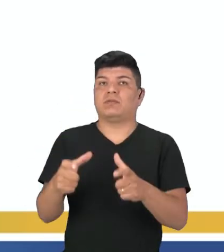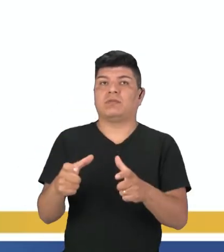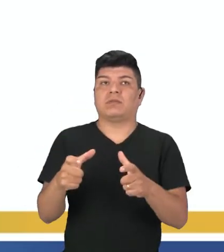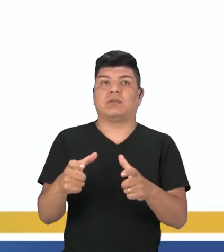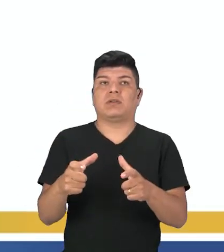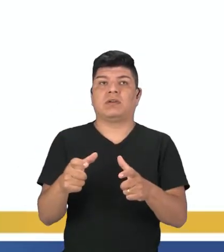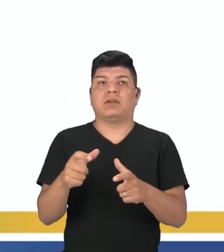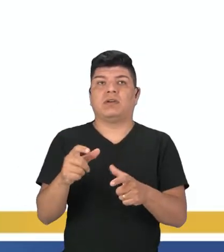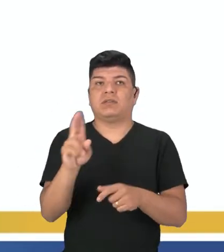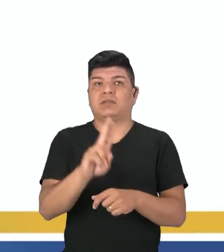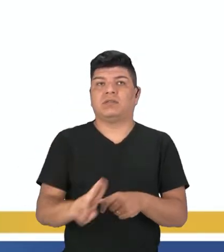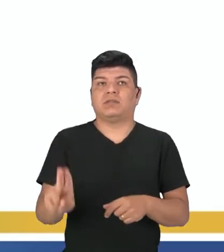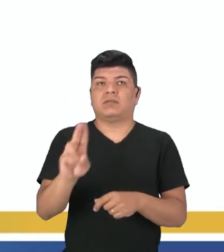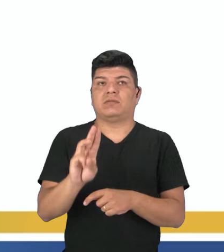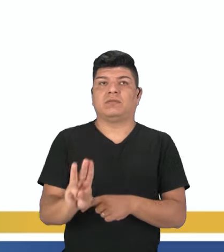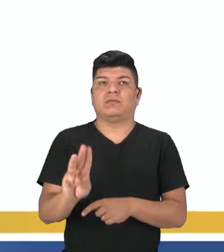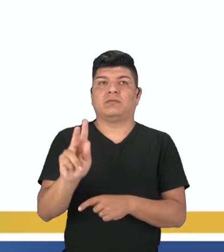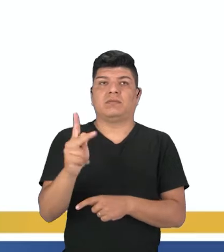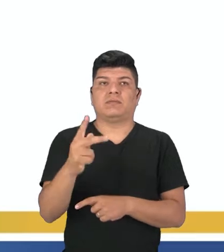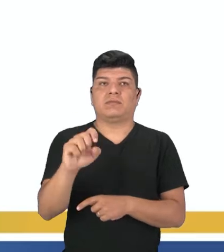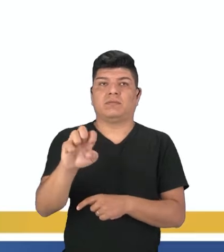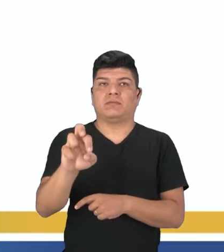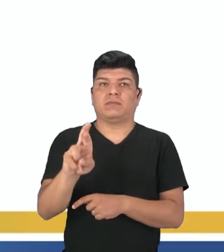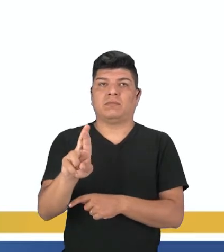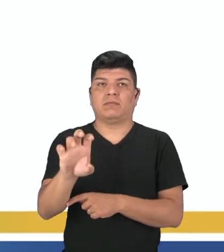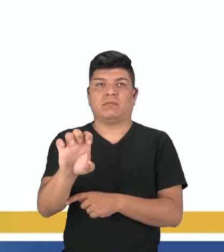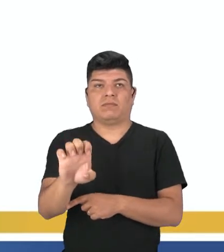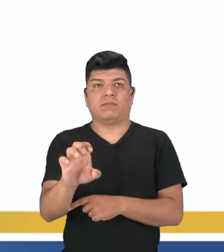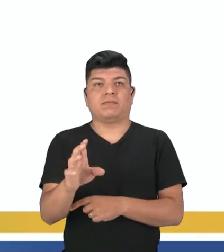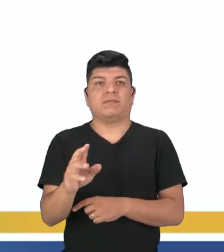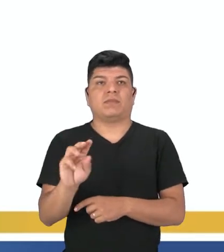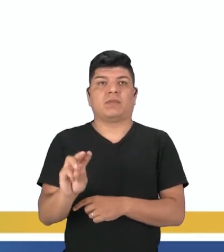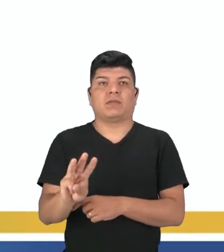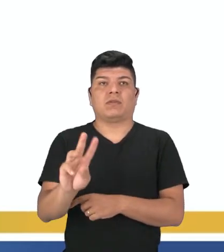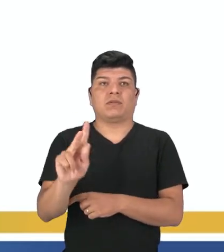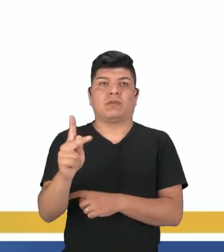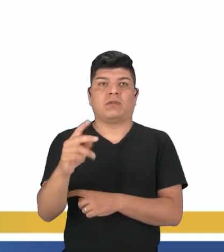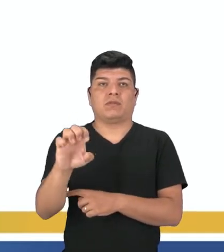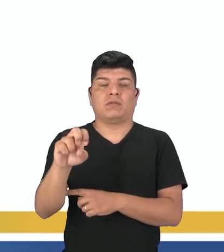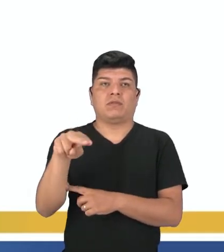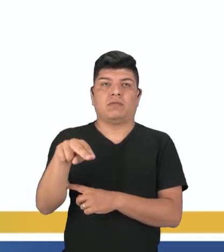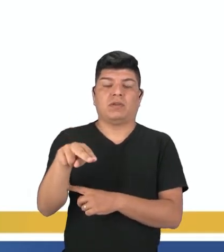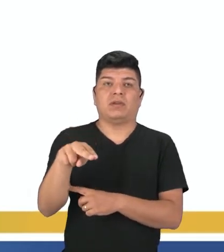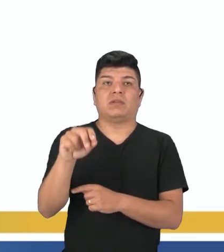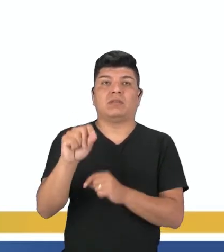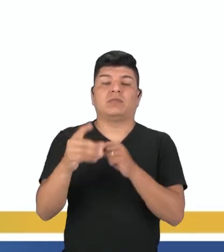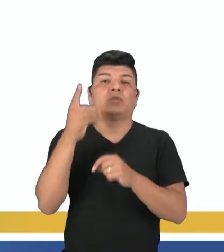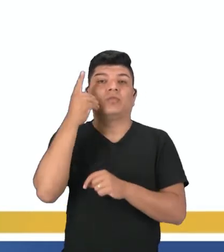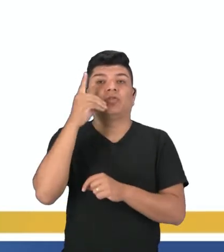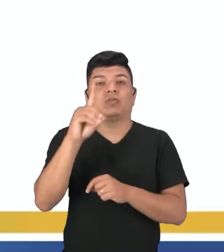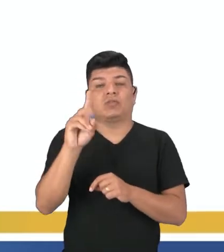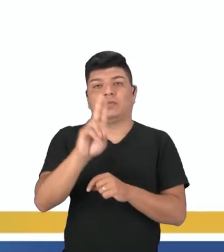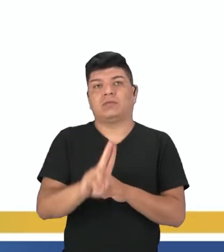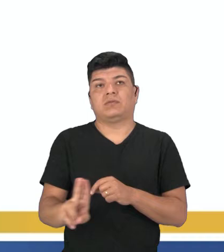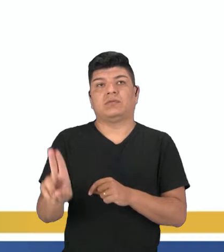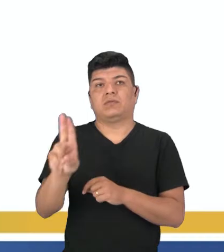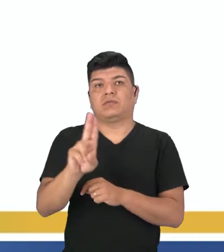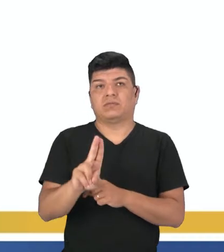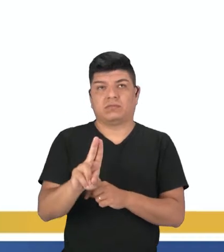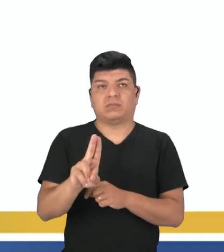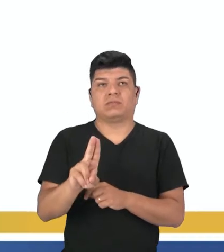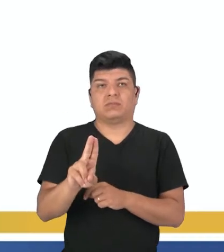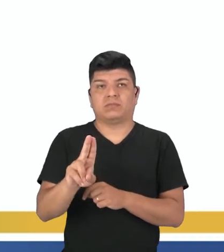gente usa o where, que significa onde. When, a gente usa para falar sobre datas,